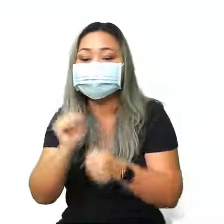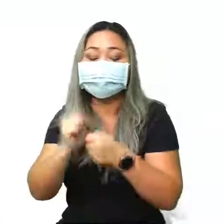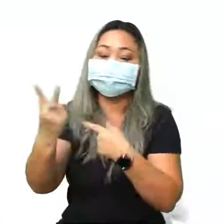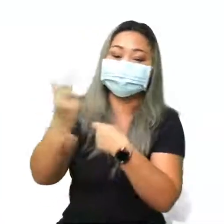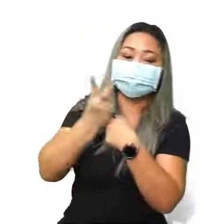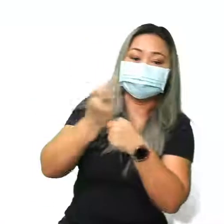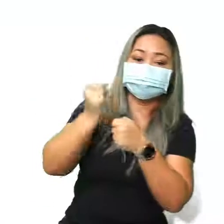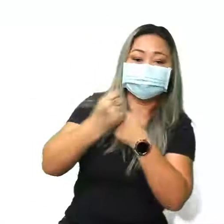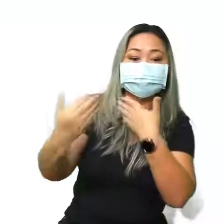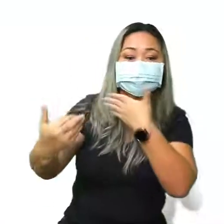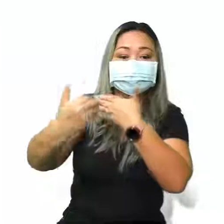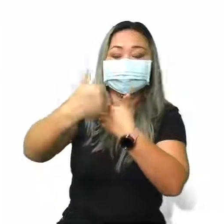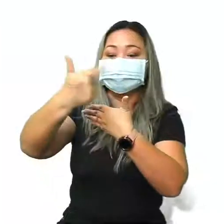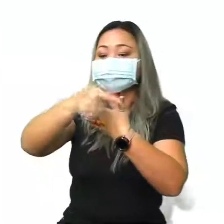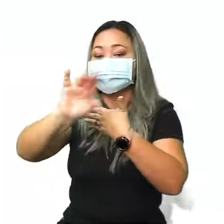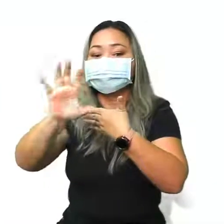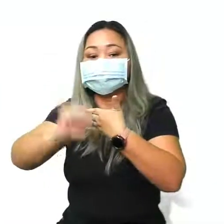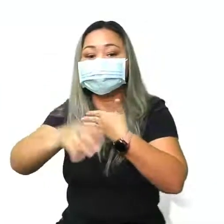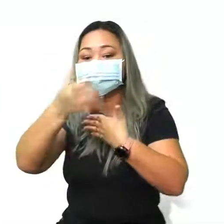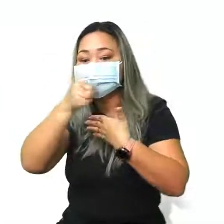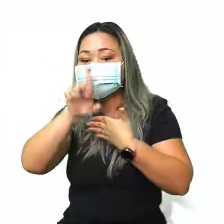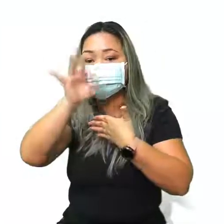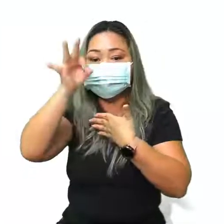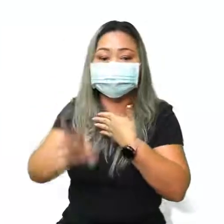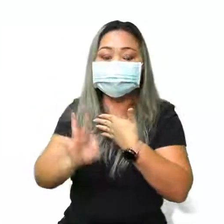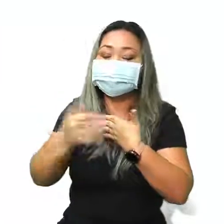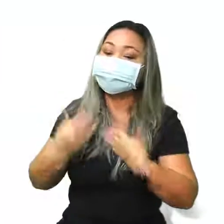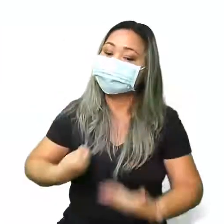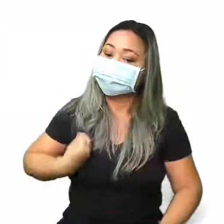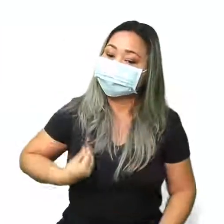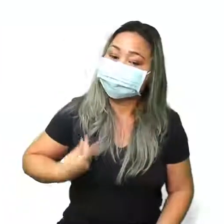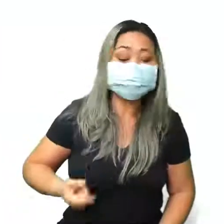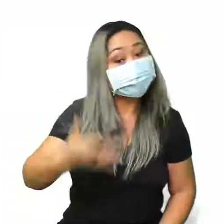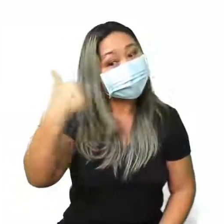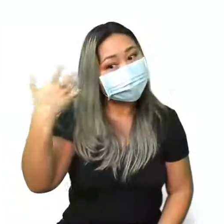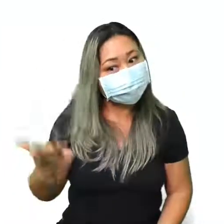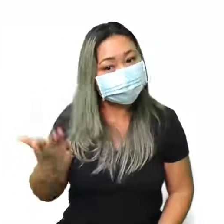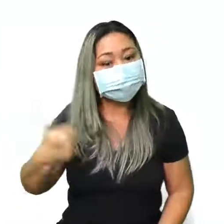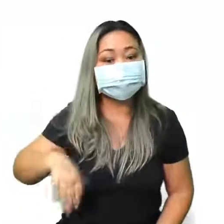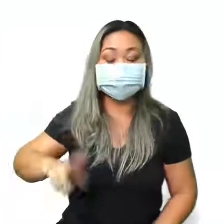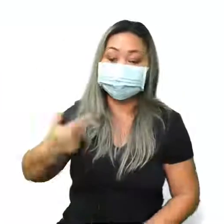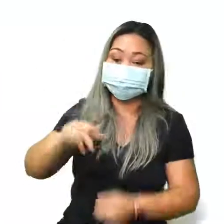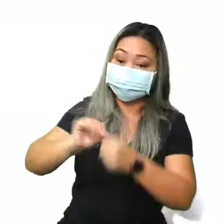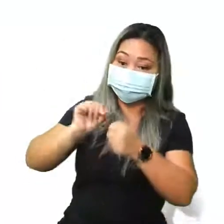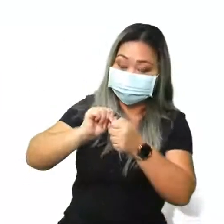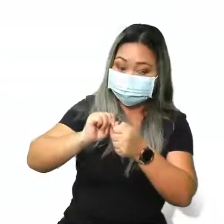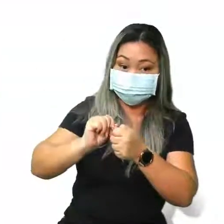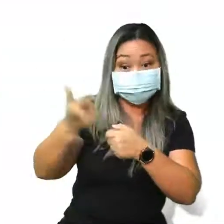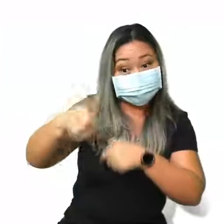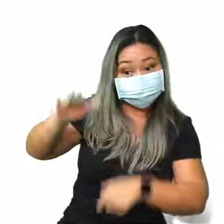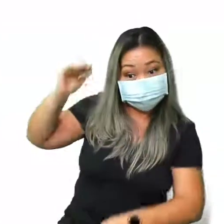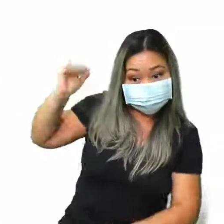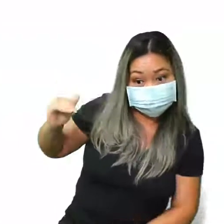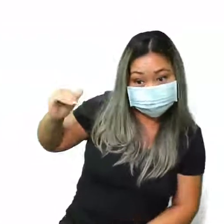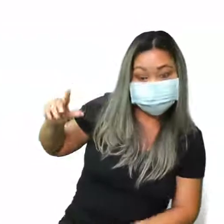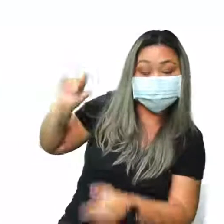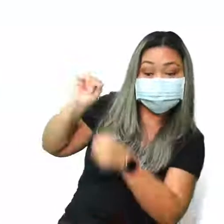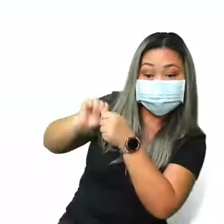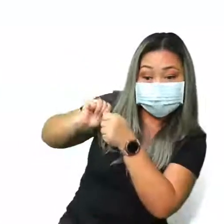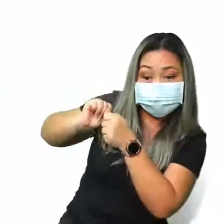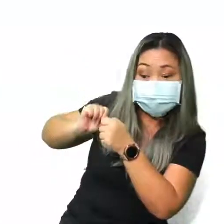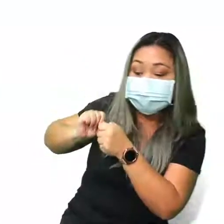a proteção contra os predadores, a oxigenação ideal para a sobrevivência, enfim. Já os habitats artificiais